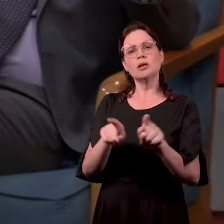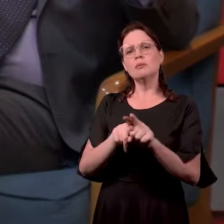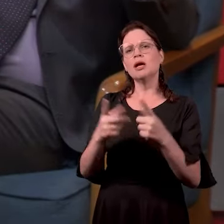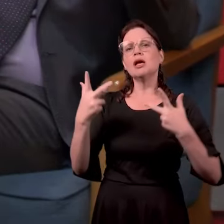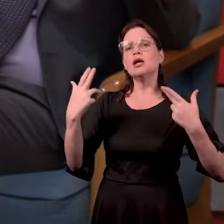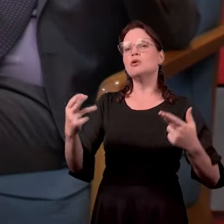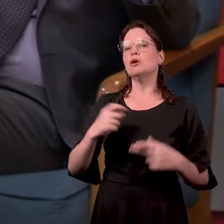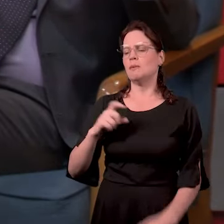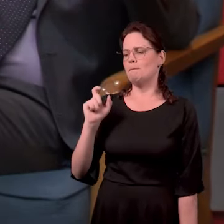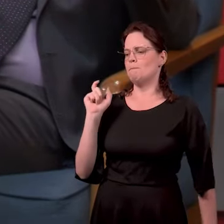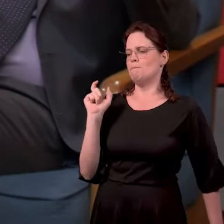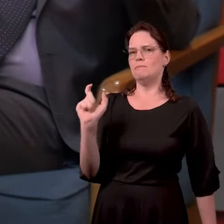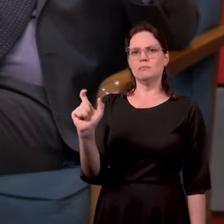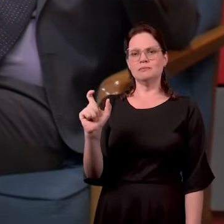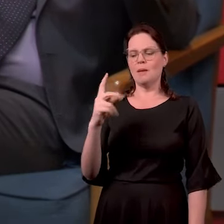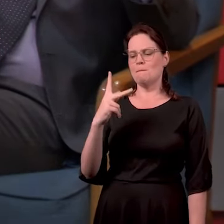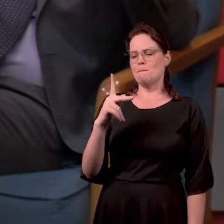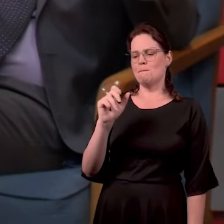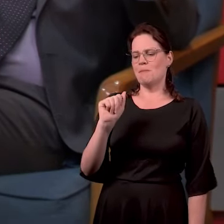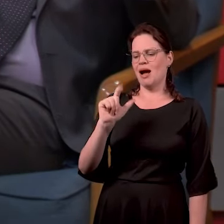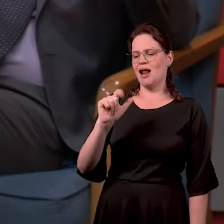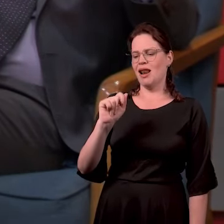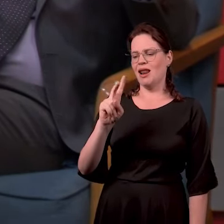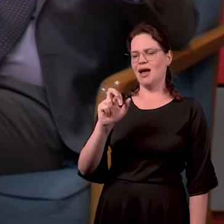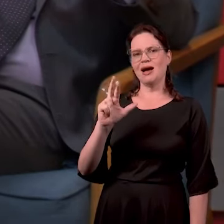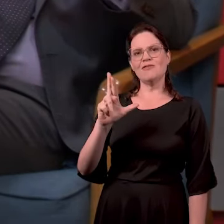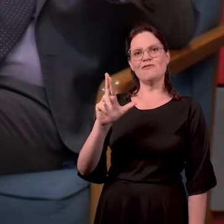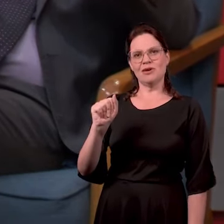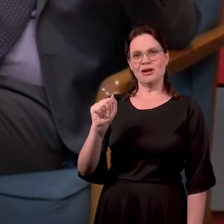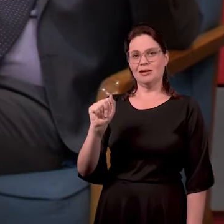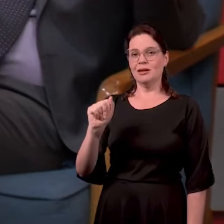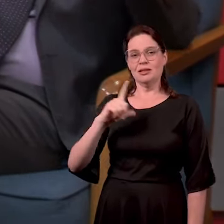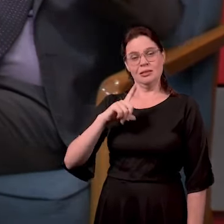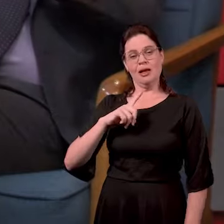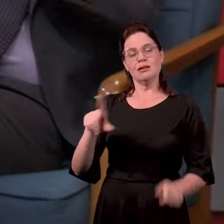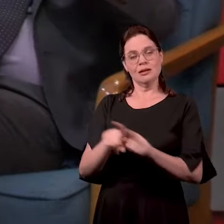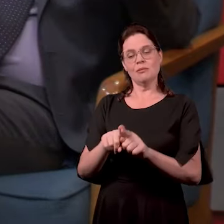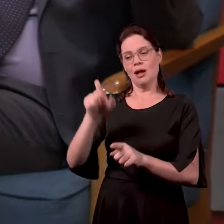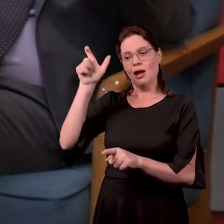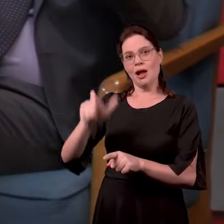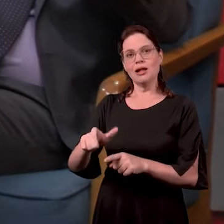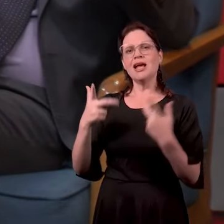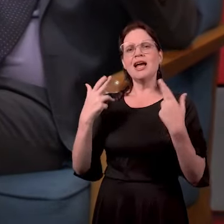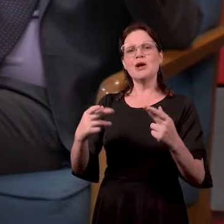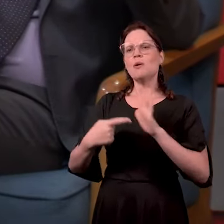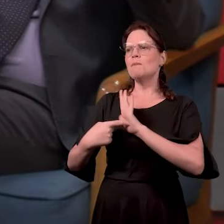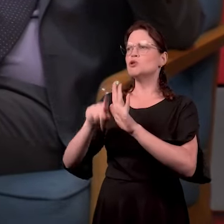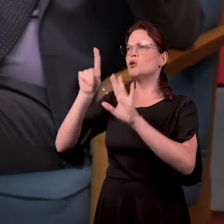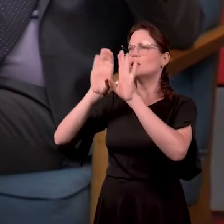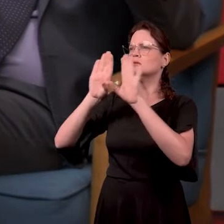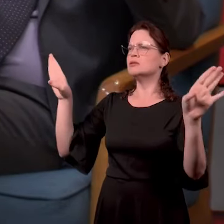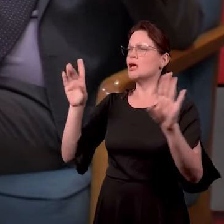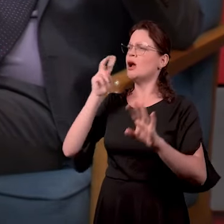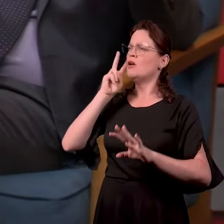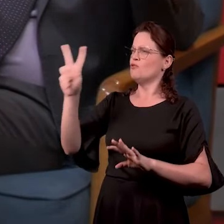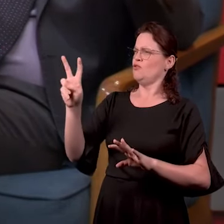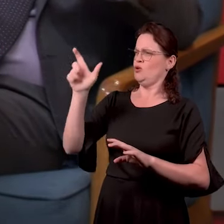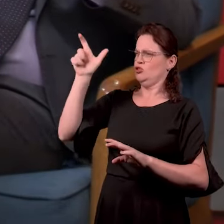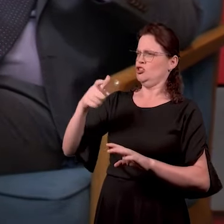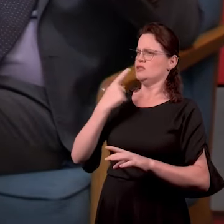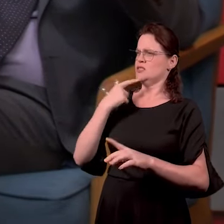estava vestido de uma veste salpicada de sangue, o nome pelo qual se chama é a palavra. Então, aquele varão vestido ali era Jesus.